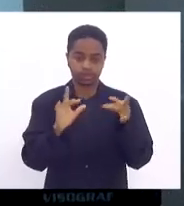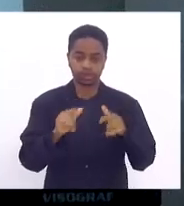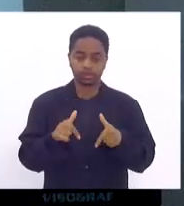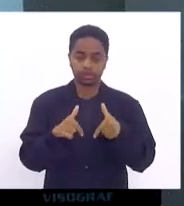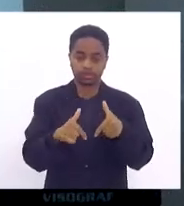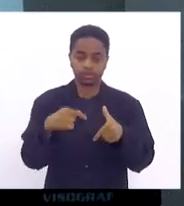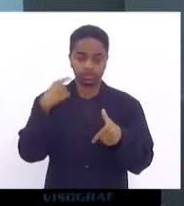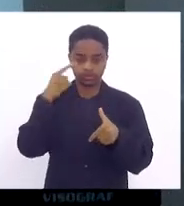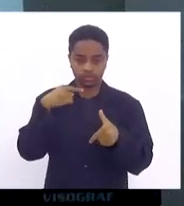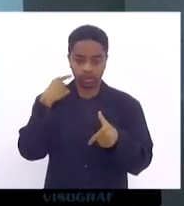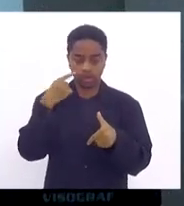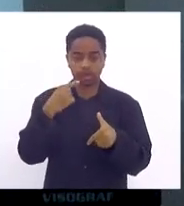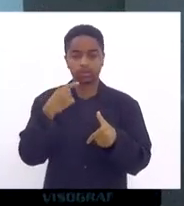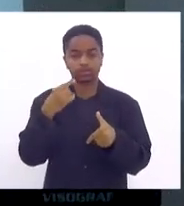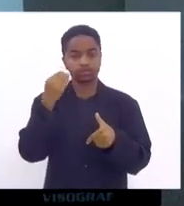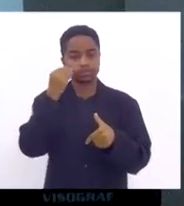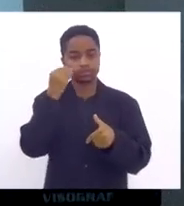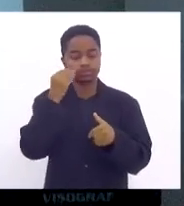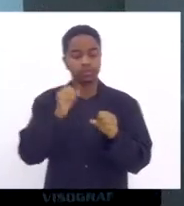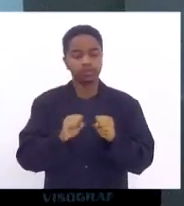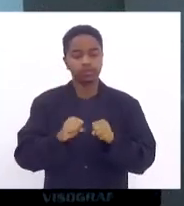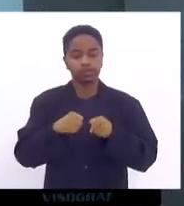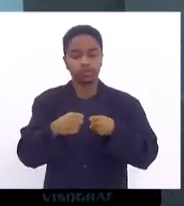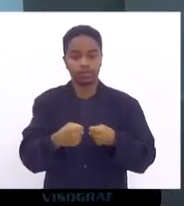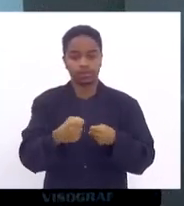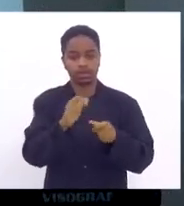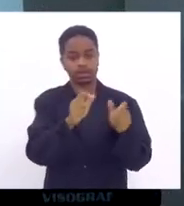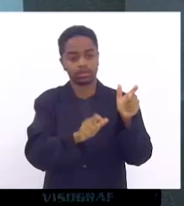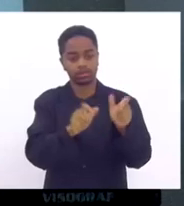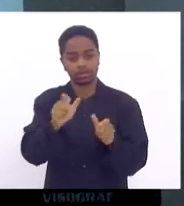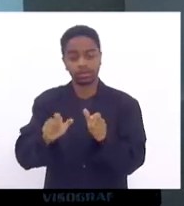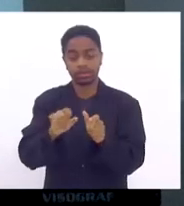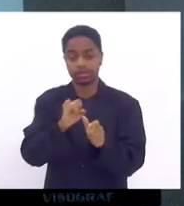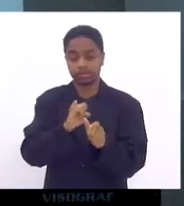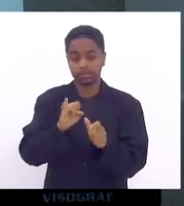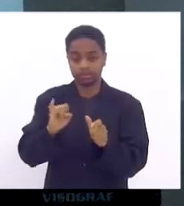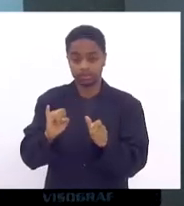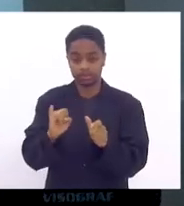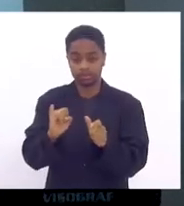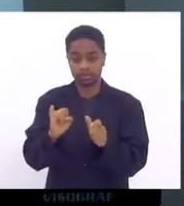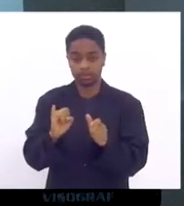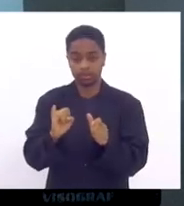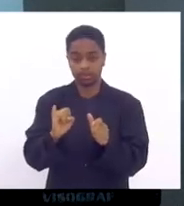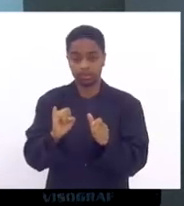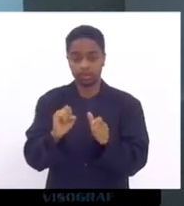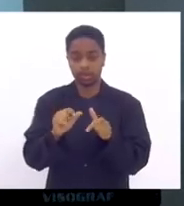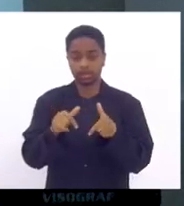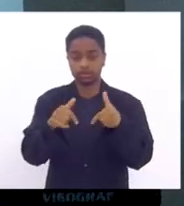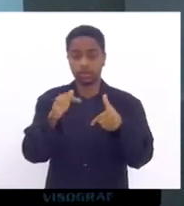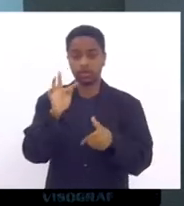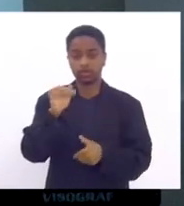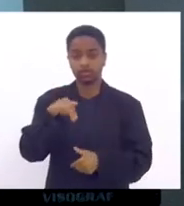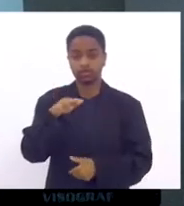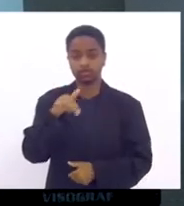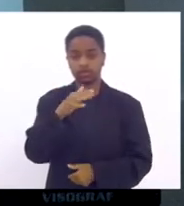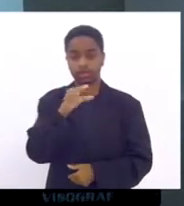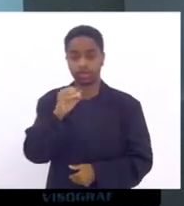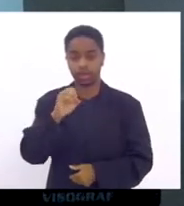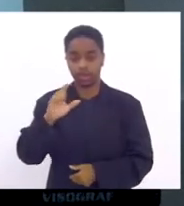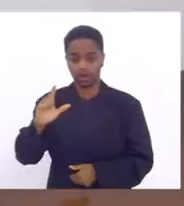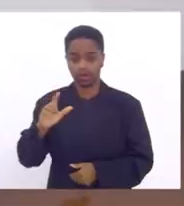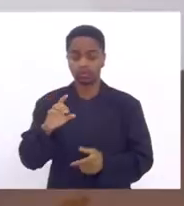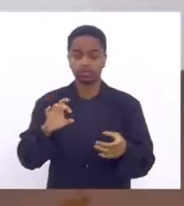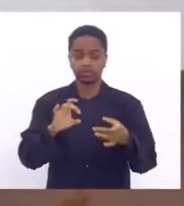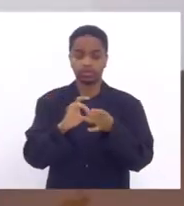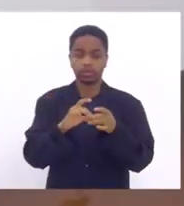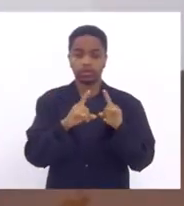União na defesa de seus agentes eh quando envolva né atuação funcional atuação no cargo né É um